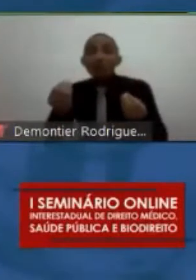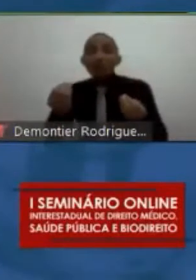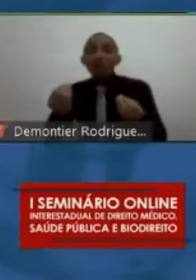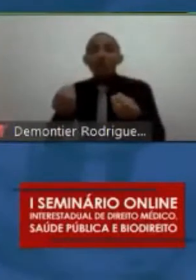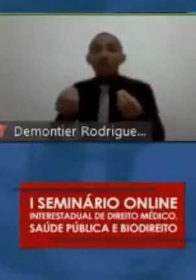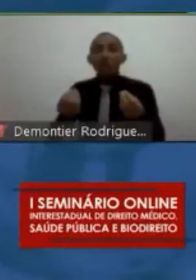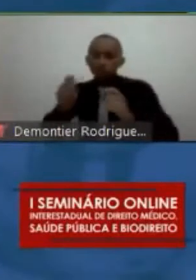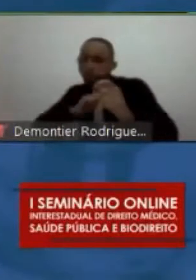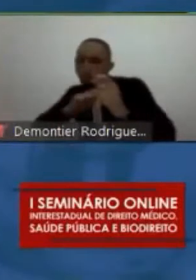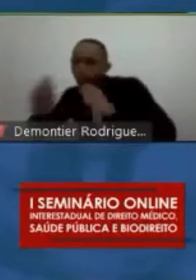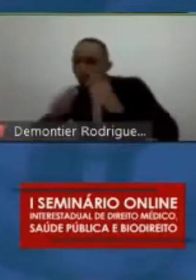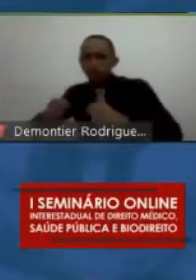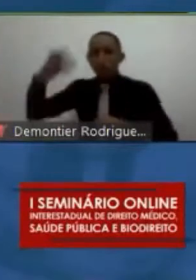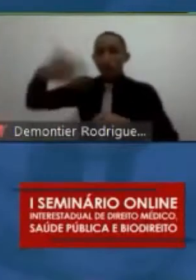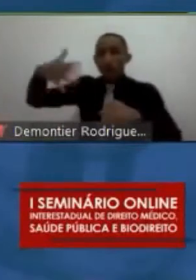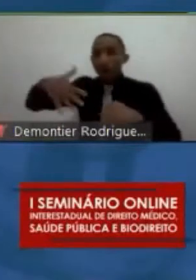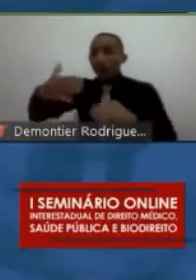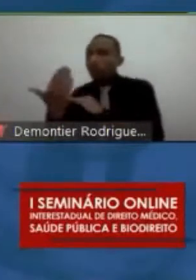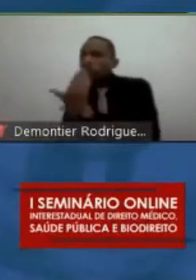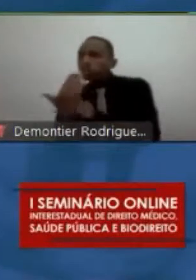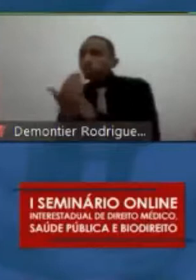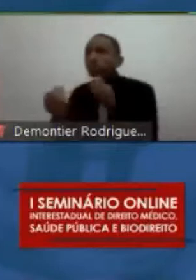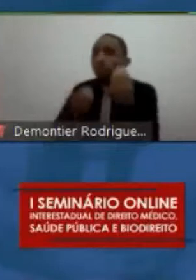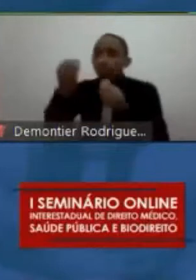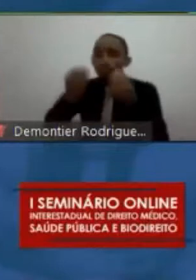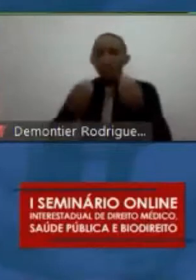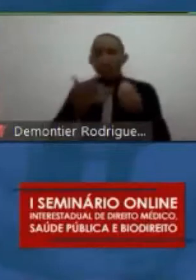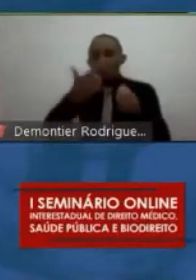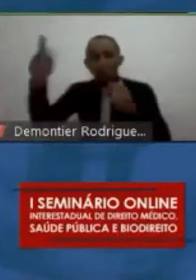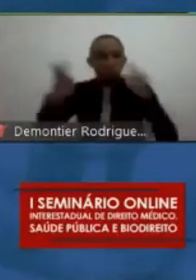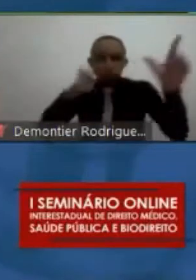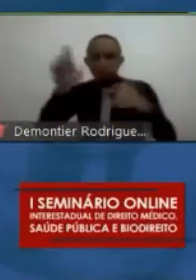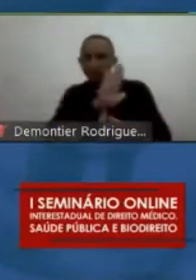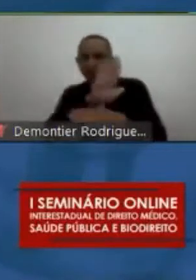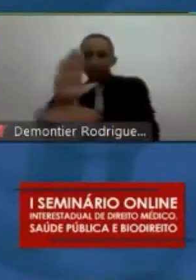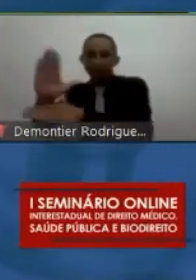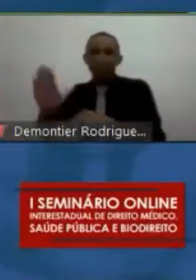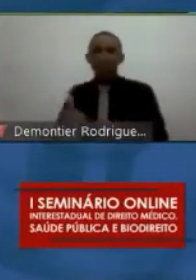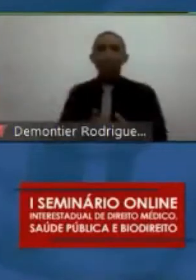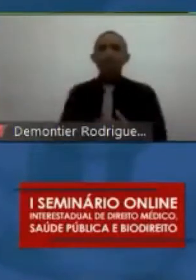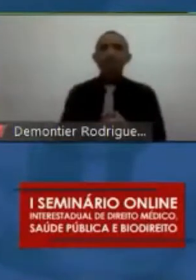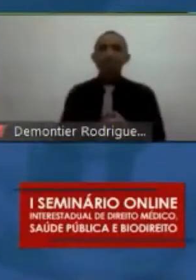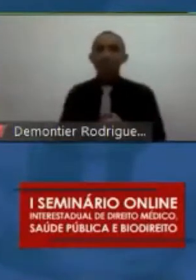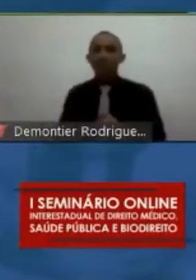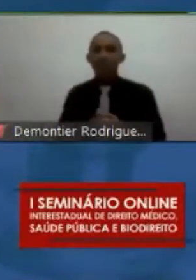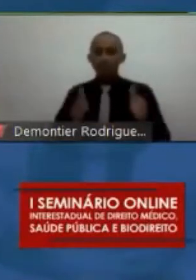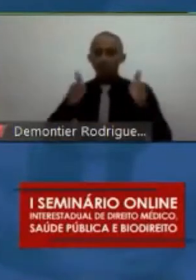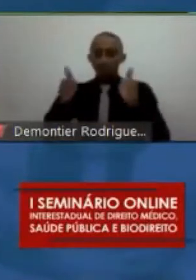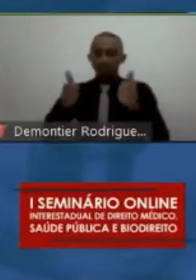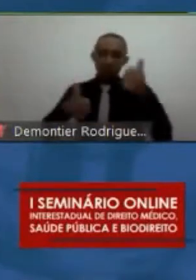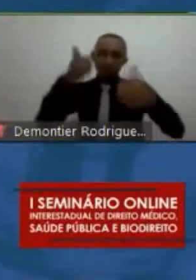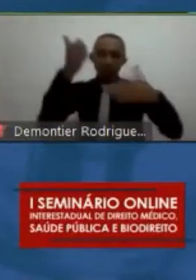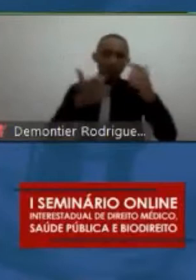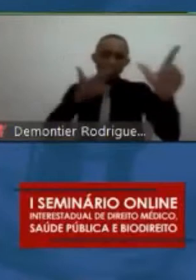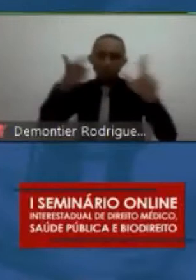avaliação econômica que se tem ao se prover recursos para as terapêuticas. E eu vou abordar um pouco isso em relação à questão das opções